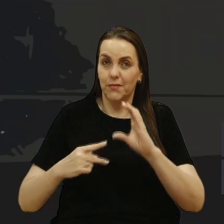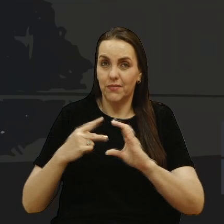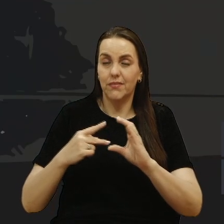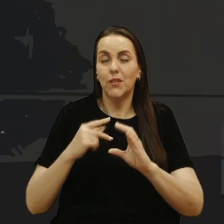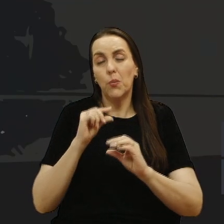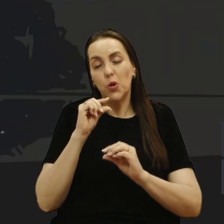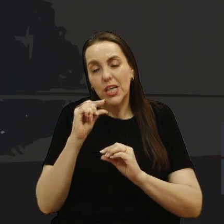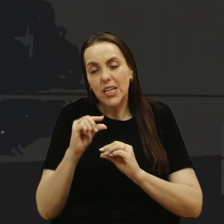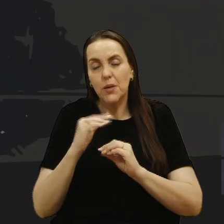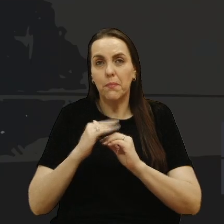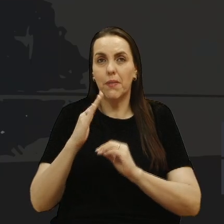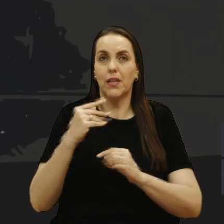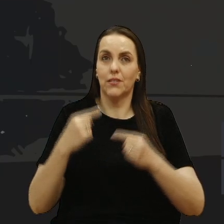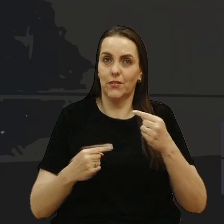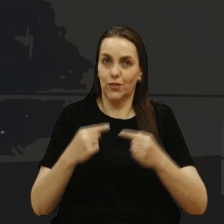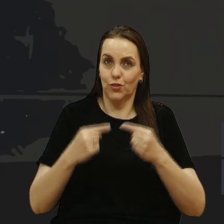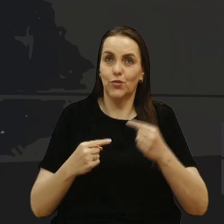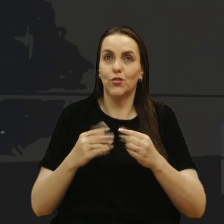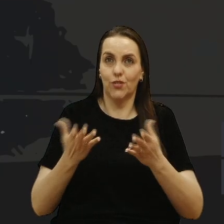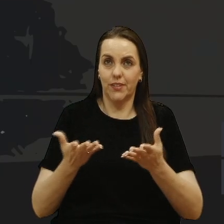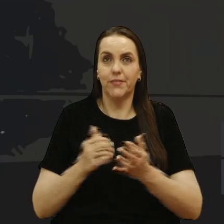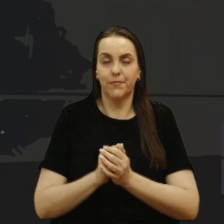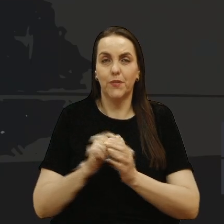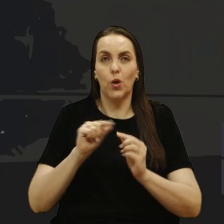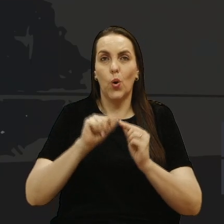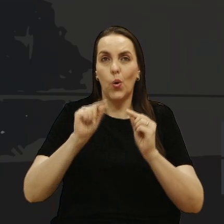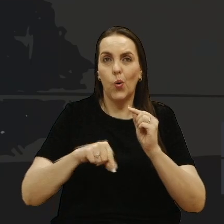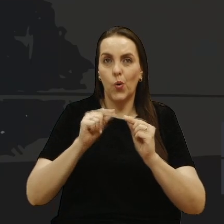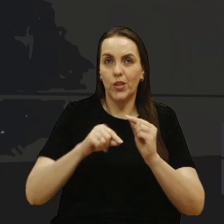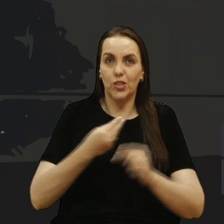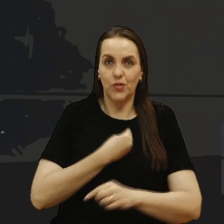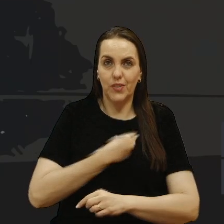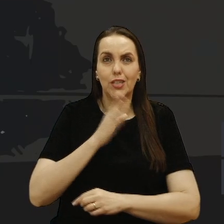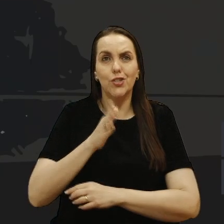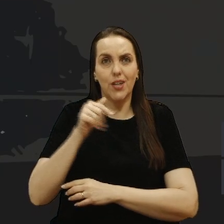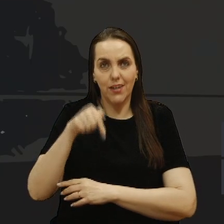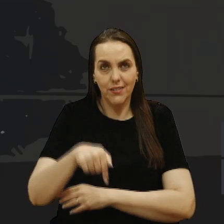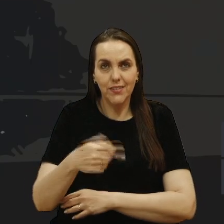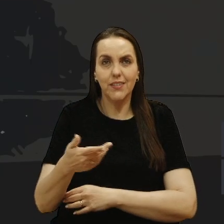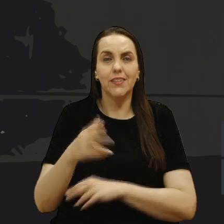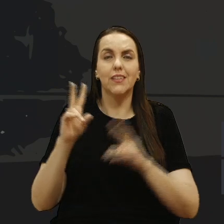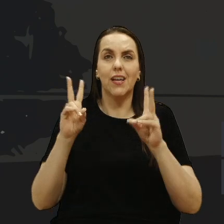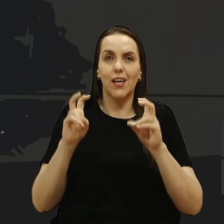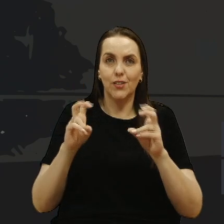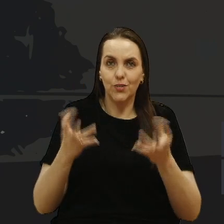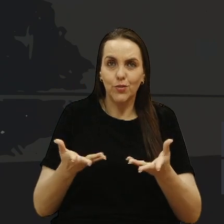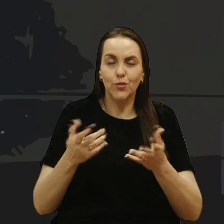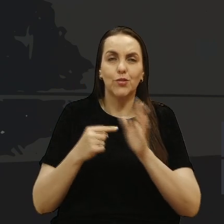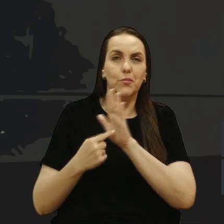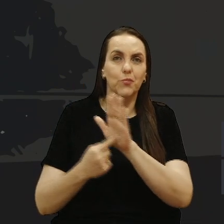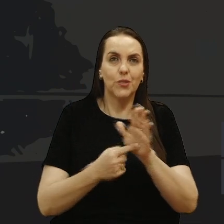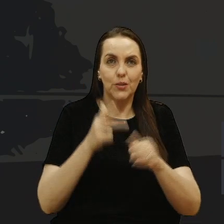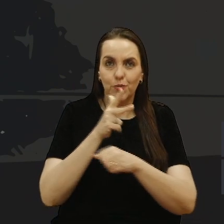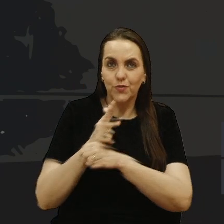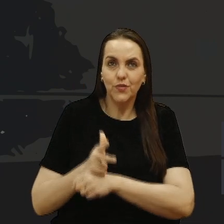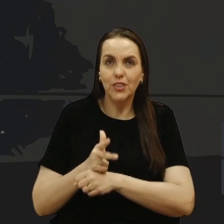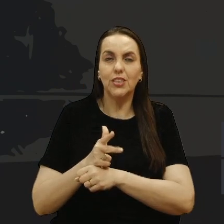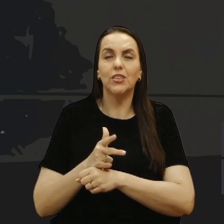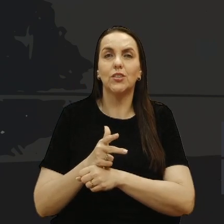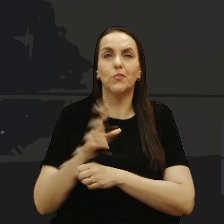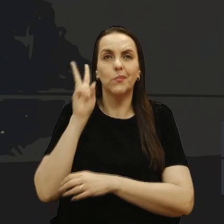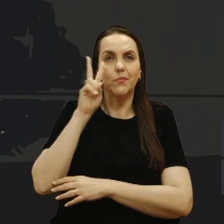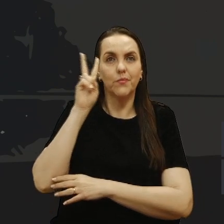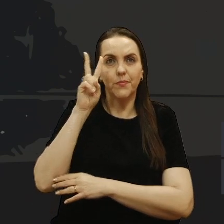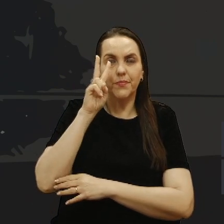nós já tivemos discussões nesse sentido, né? O Gotas de Vida já esteve aqui, já falou sobre o assunto, a gente já mostrou vídeos, que eu me lembro que o primeiro